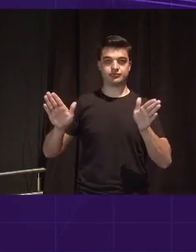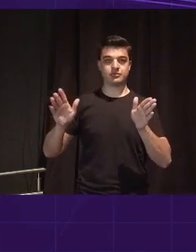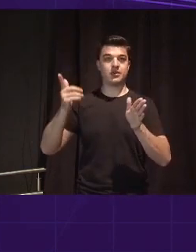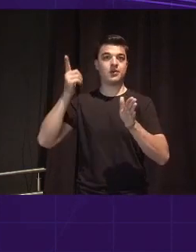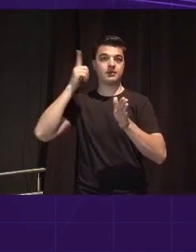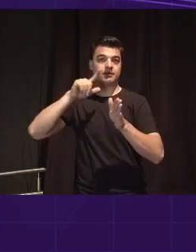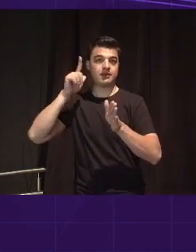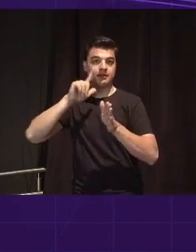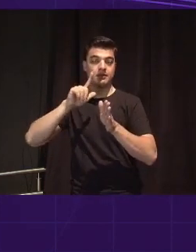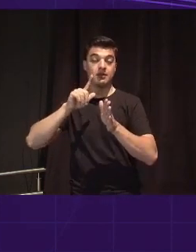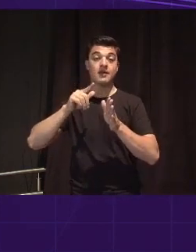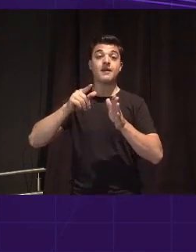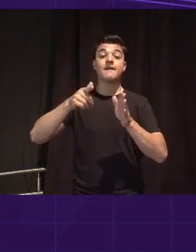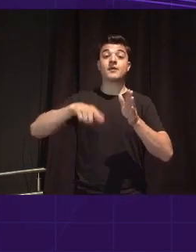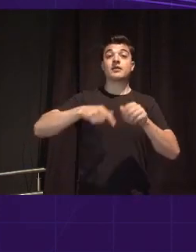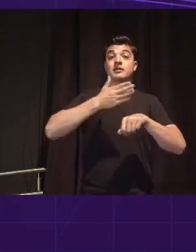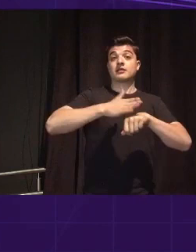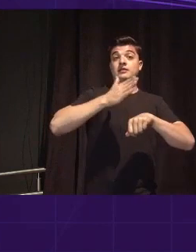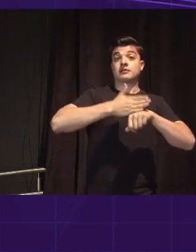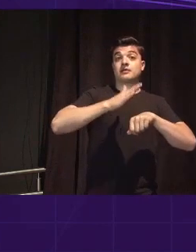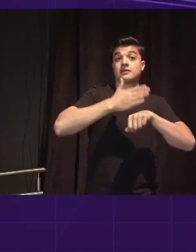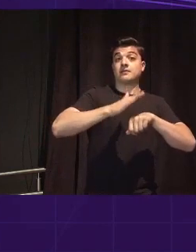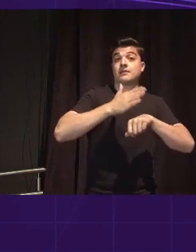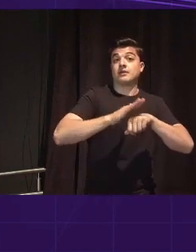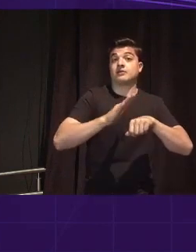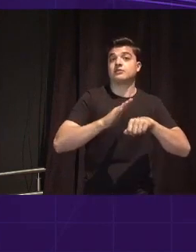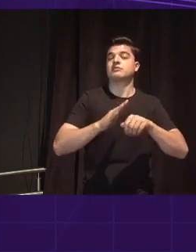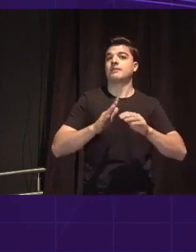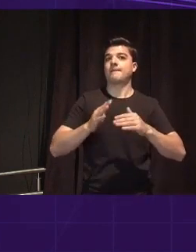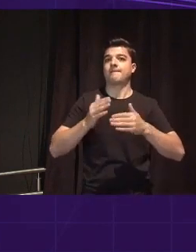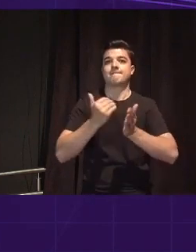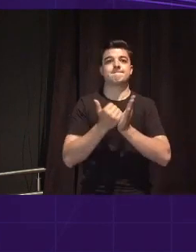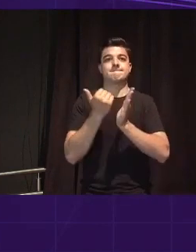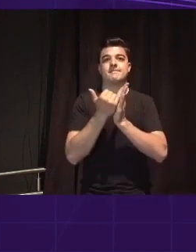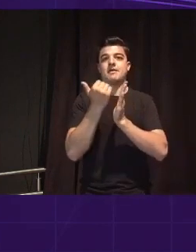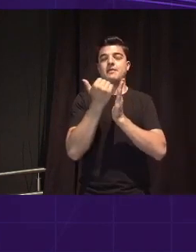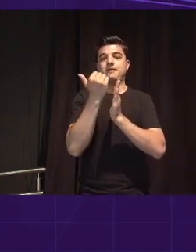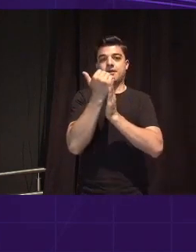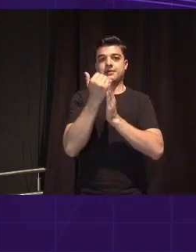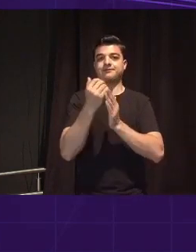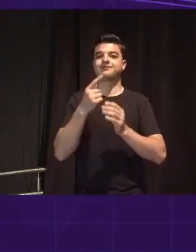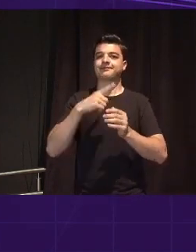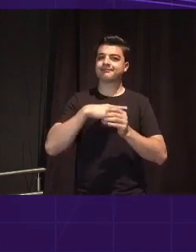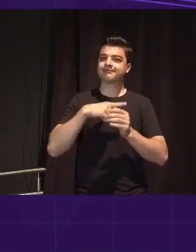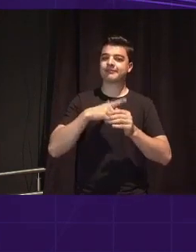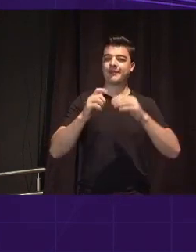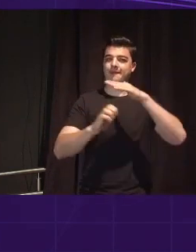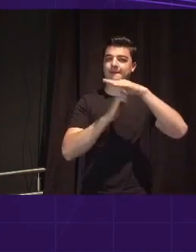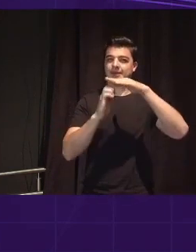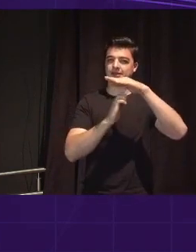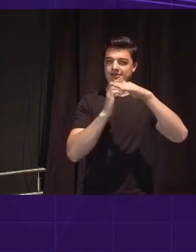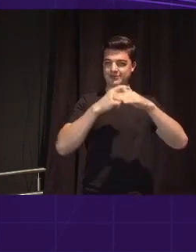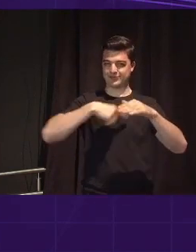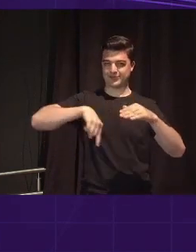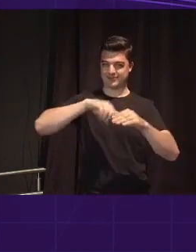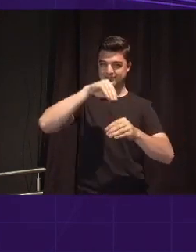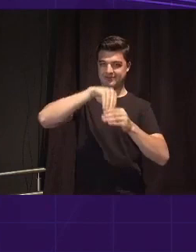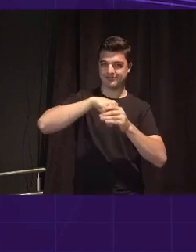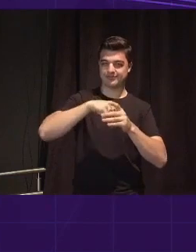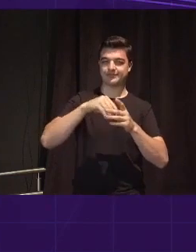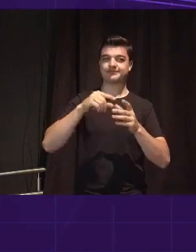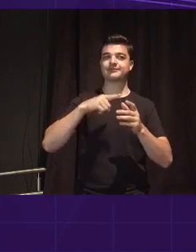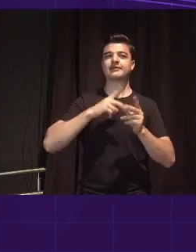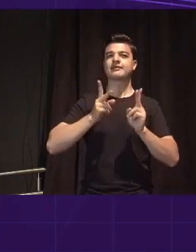faz outros tipos de treinamento. A gente tem momentos na empresa que a gente chama de demo beer, a gente chama de reuniões